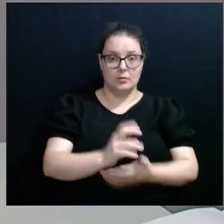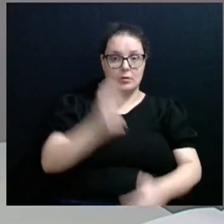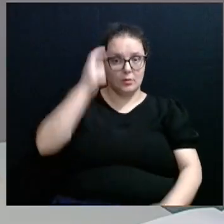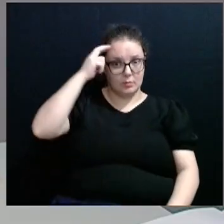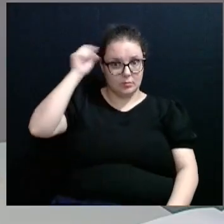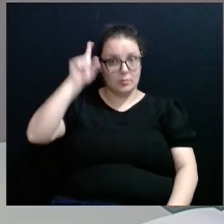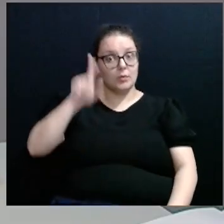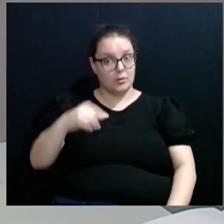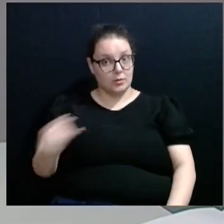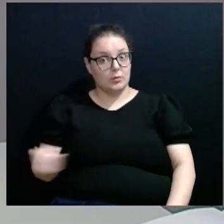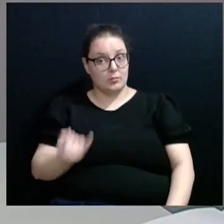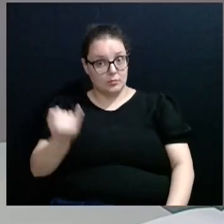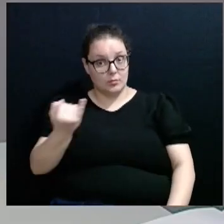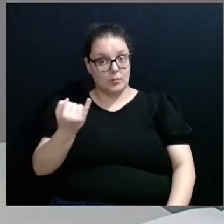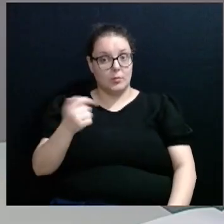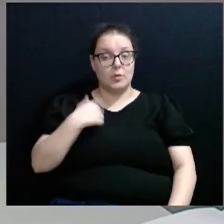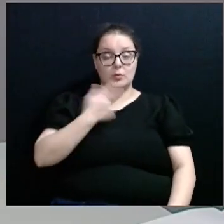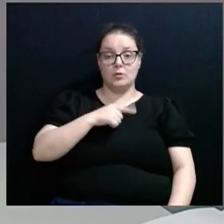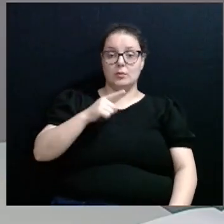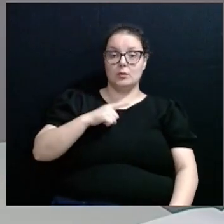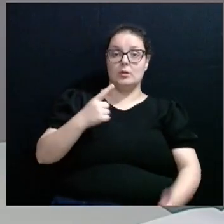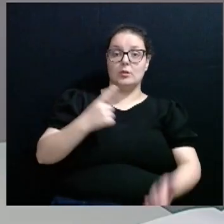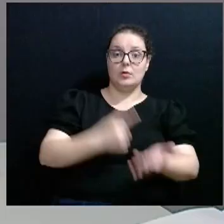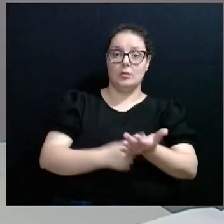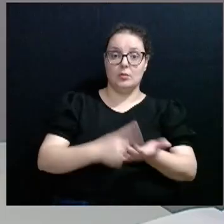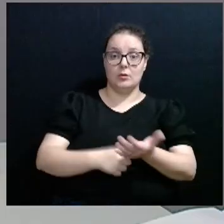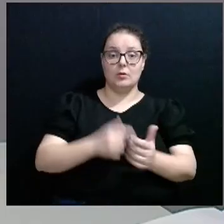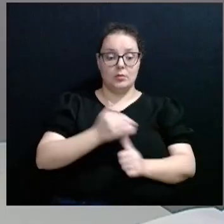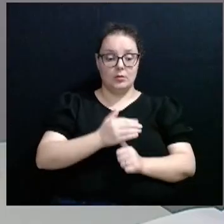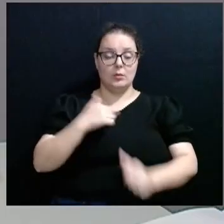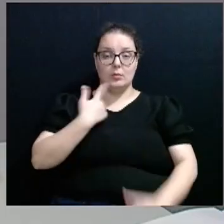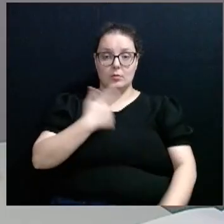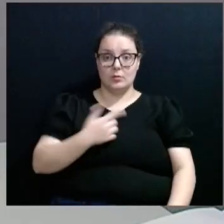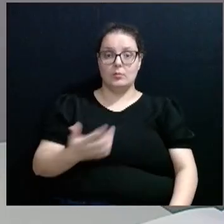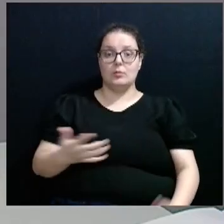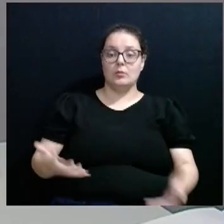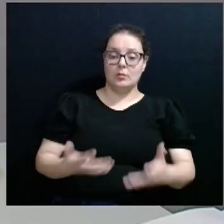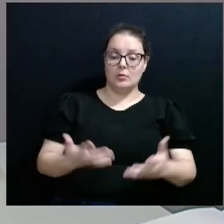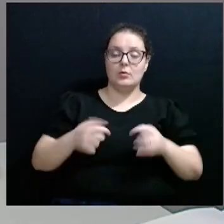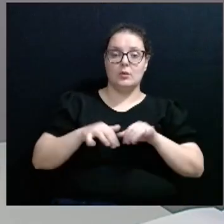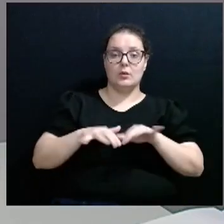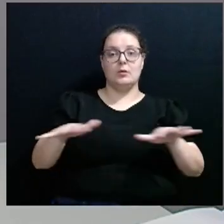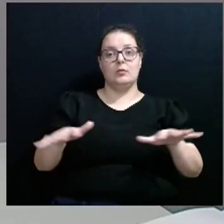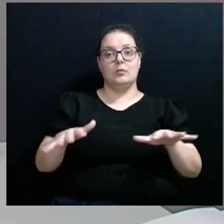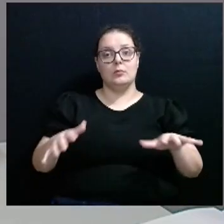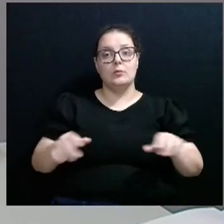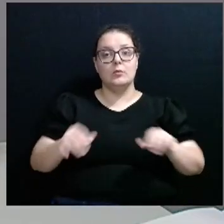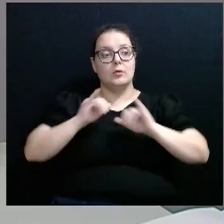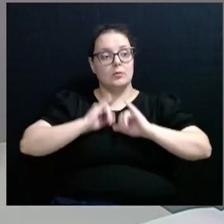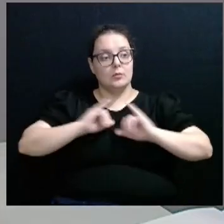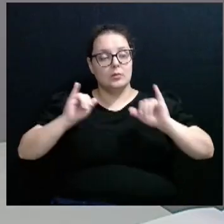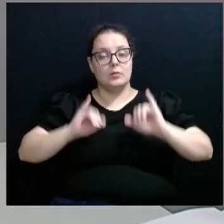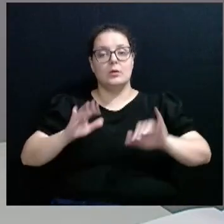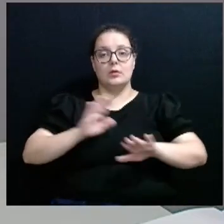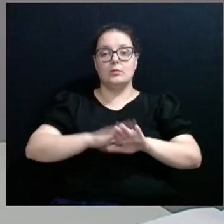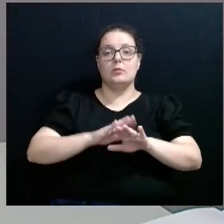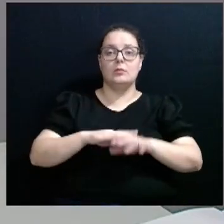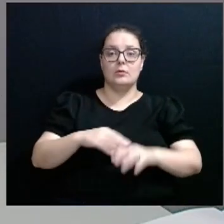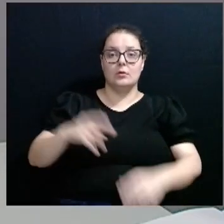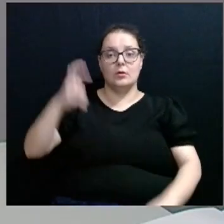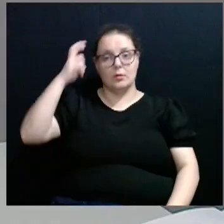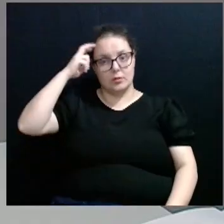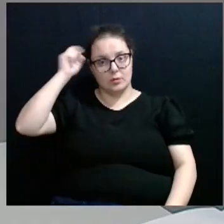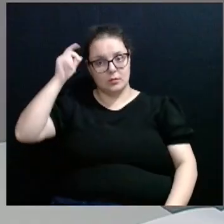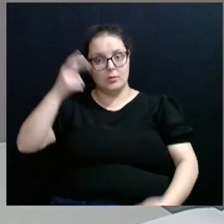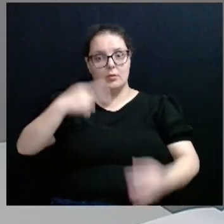Nós temos como compromisso no nosso mandato o fomento, a promoção de atividades culturais que tenham relação com